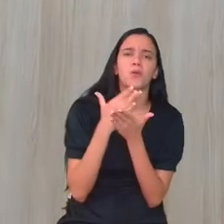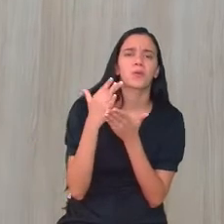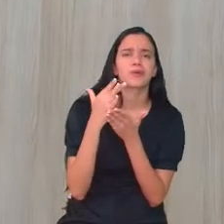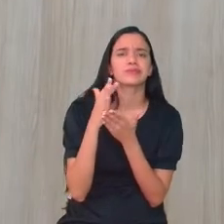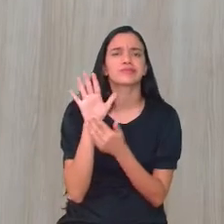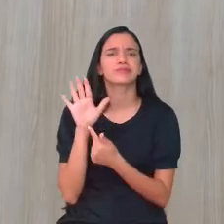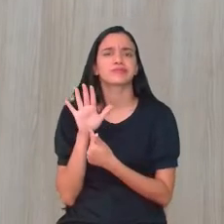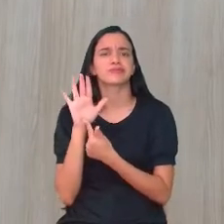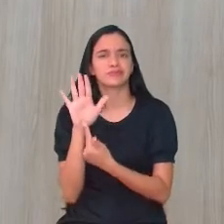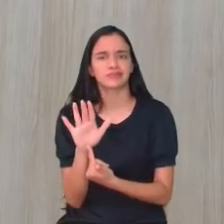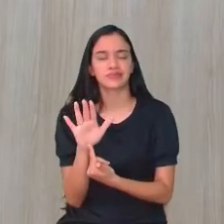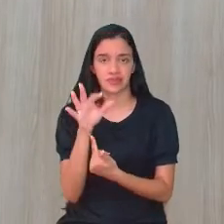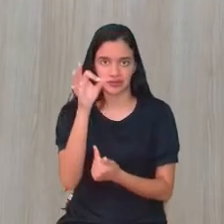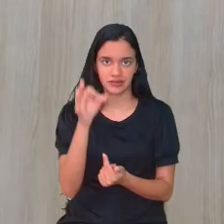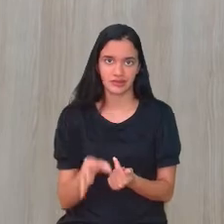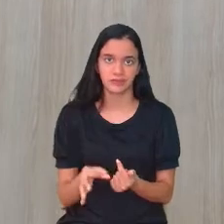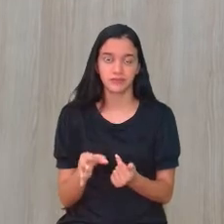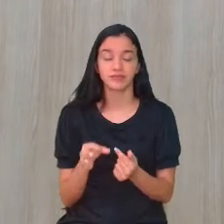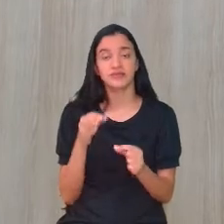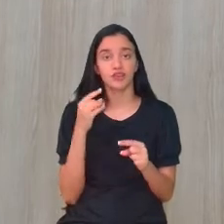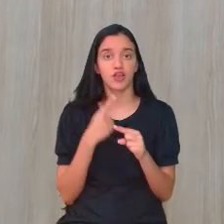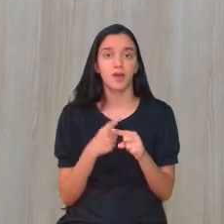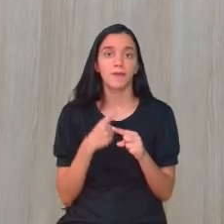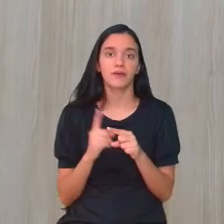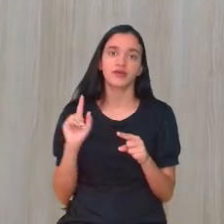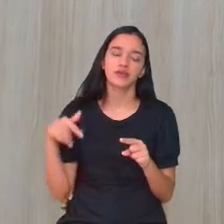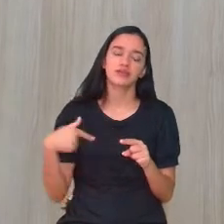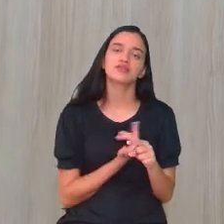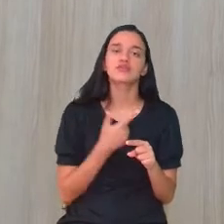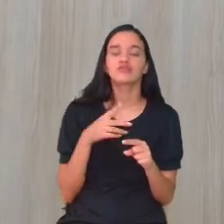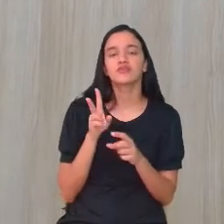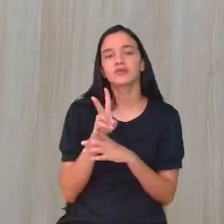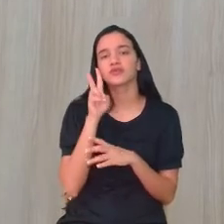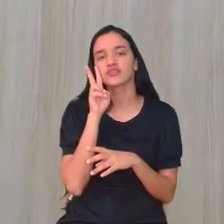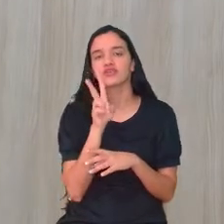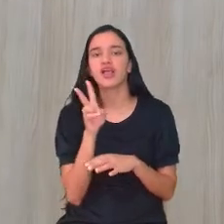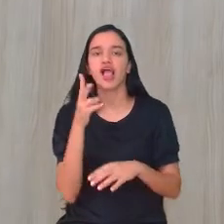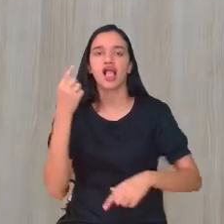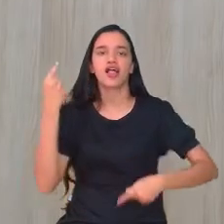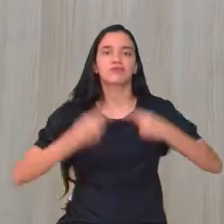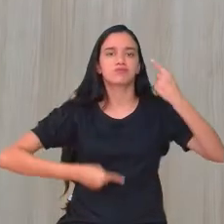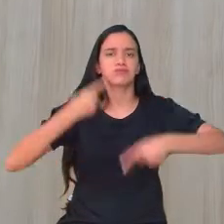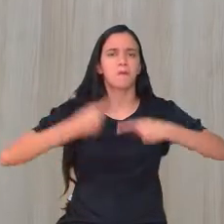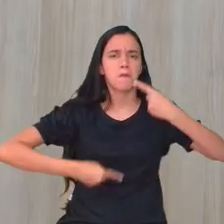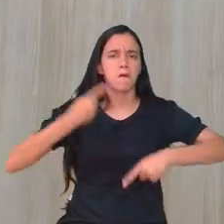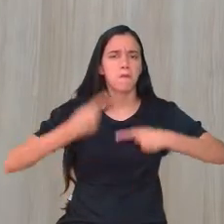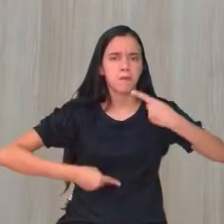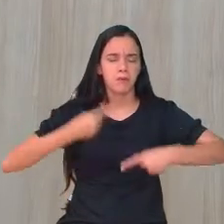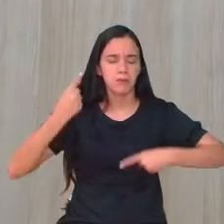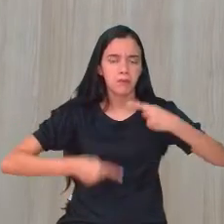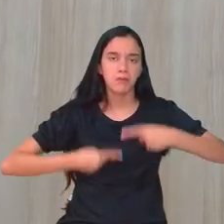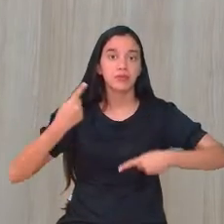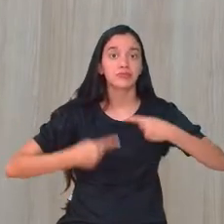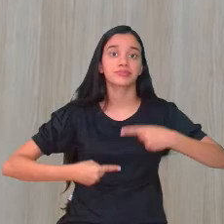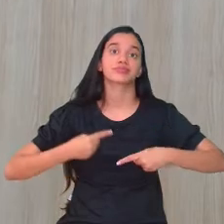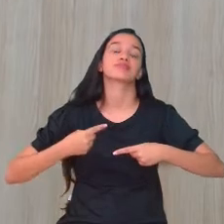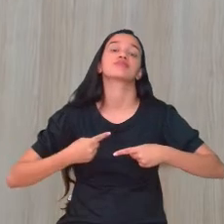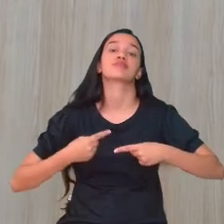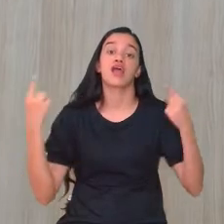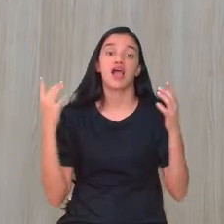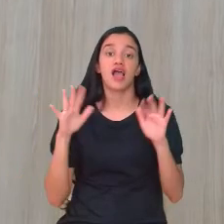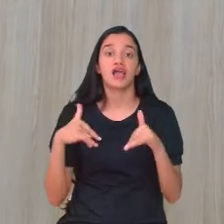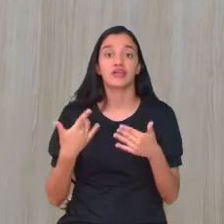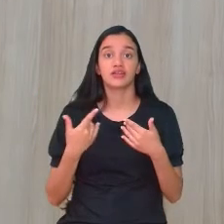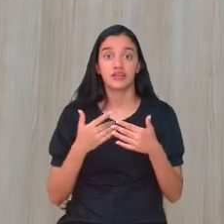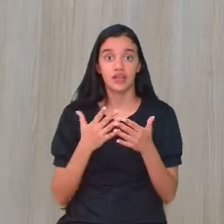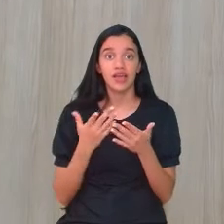a aparecer, certo? Porque a gente vai ver aqui uma questão de disputas políticas, né, muito forte, e a ascensão de